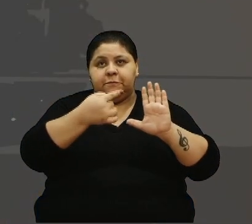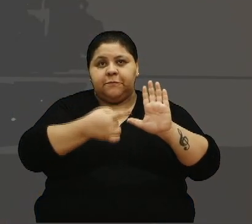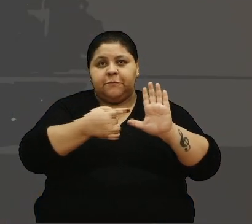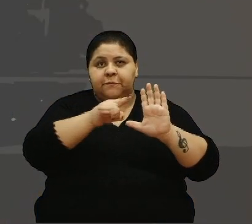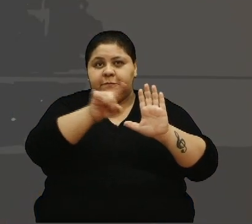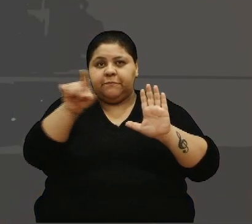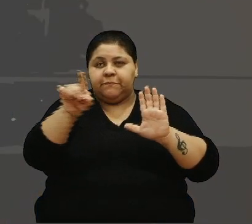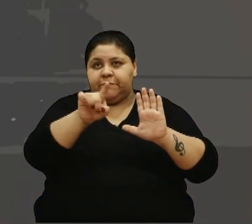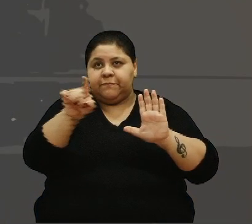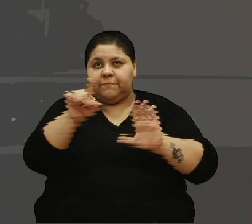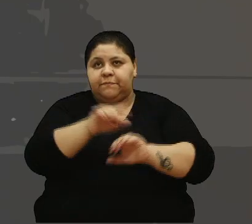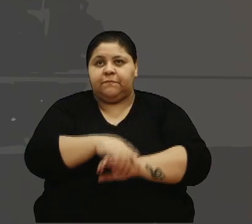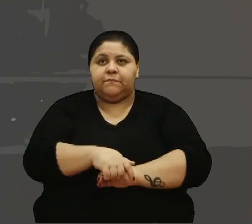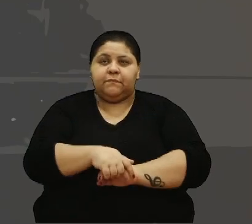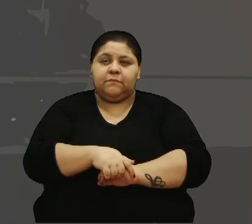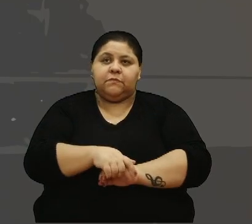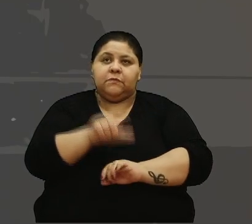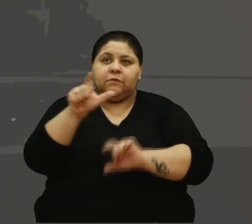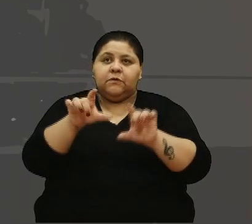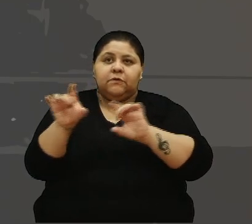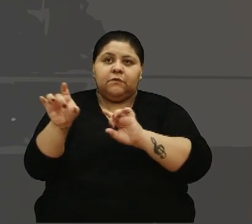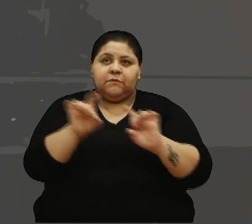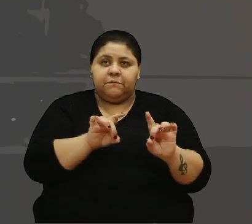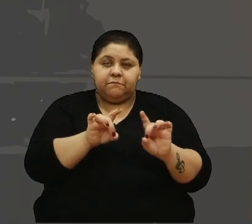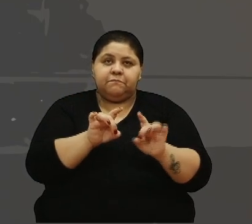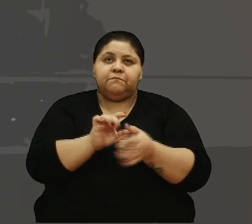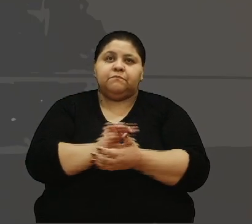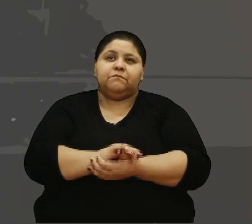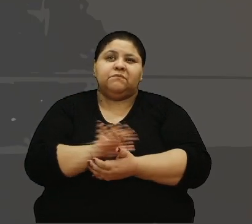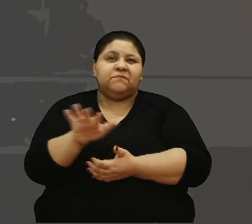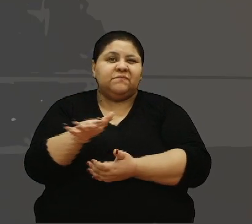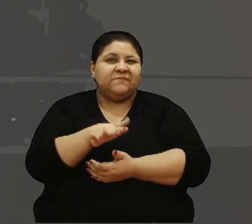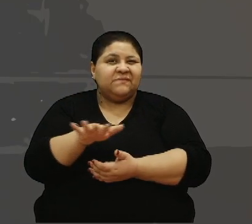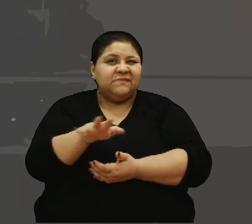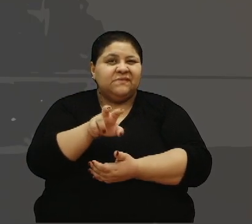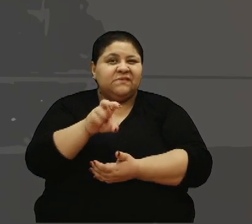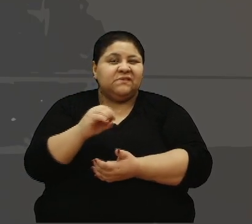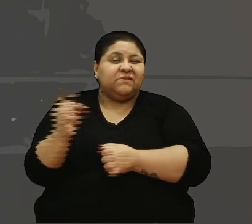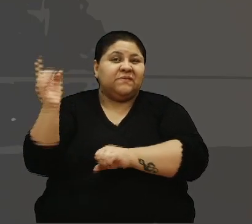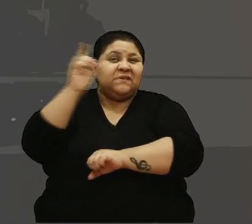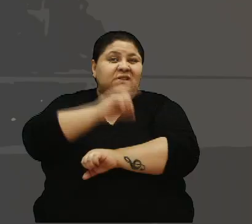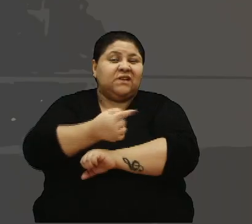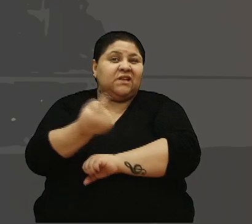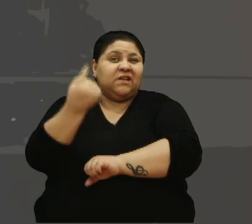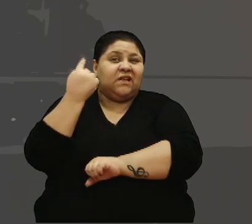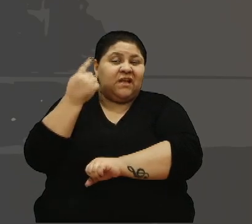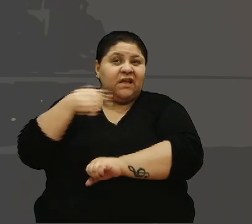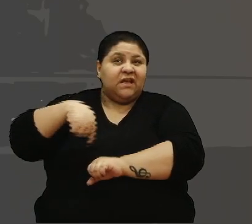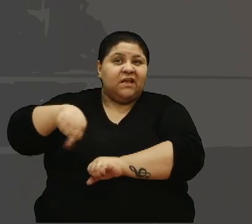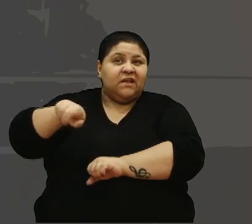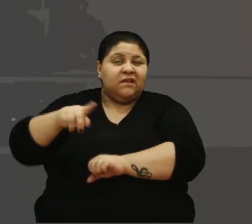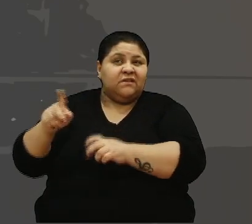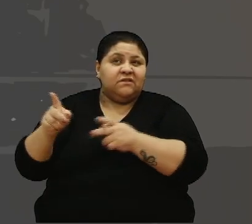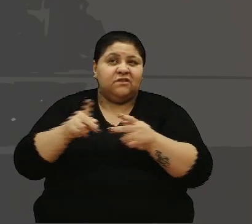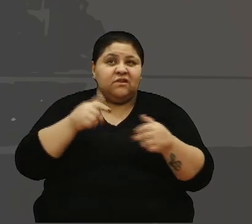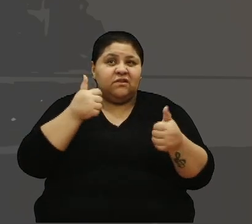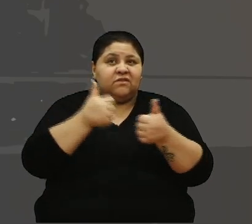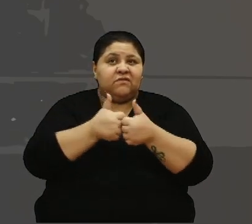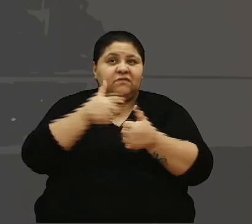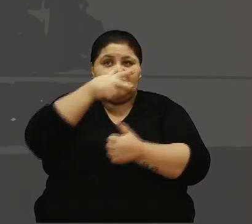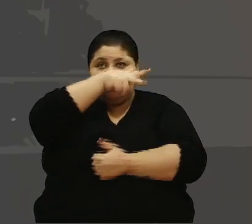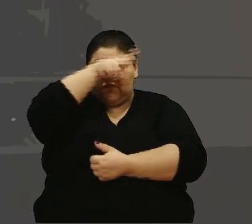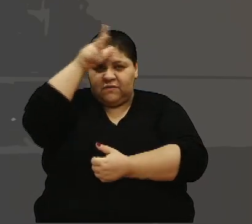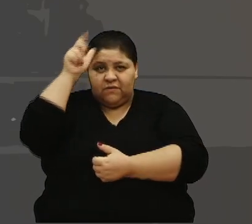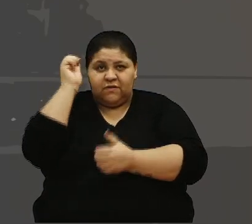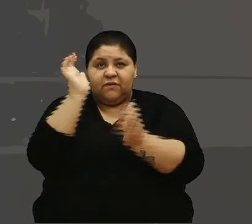para o pessoal de casa que está nos acompanhando, em torno de 50 dias atrás a gente esteve, junto com a prefeitura,